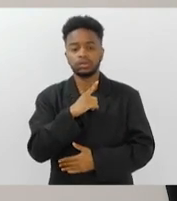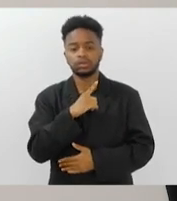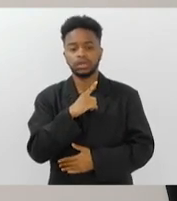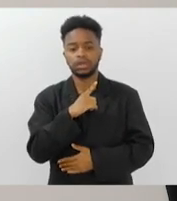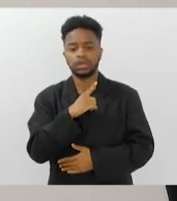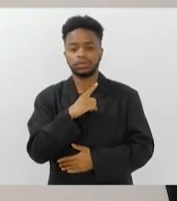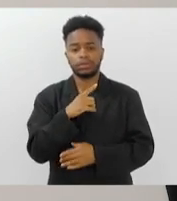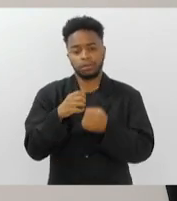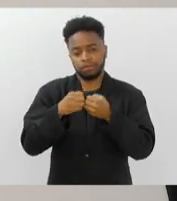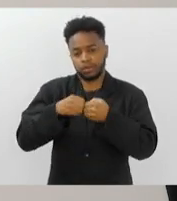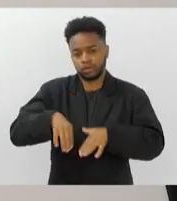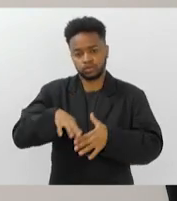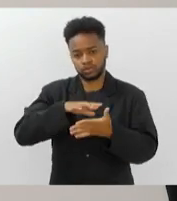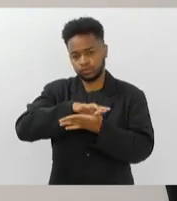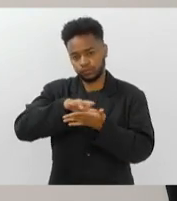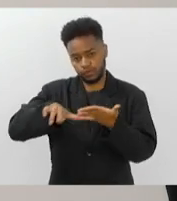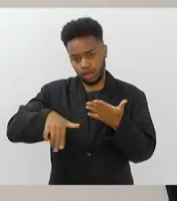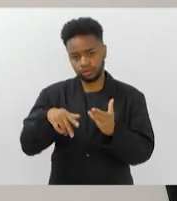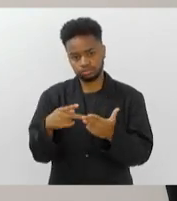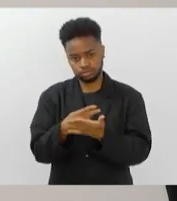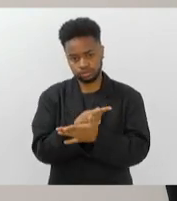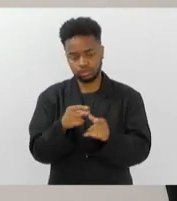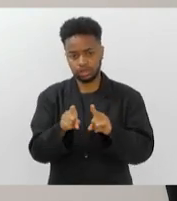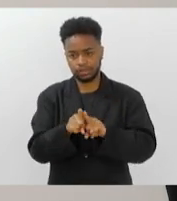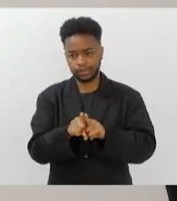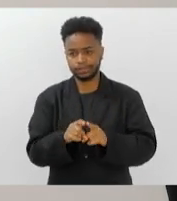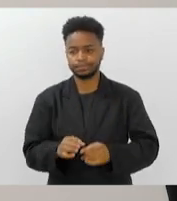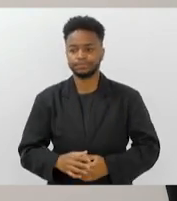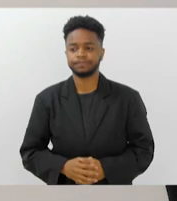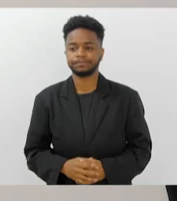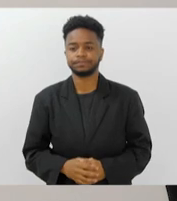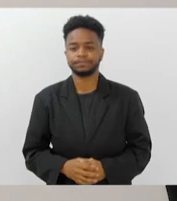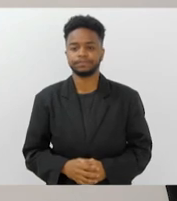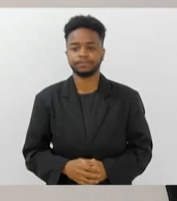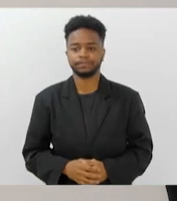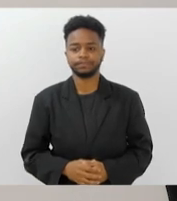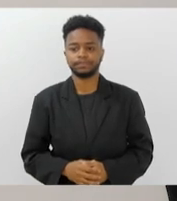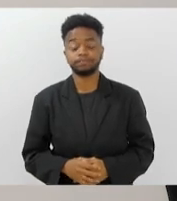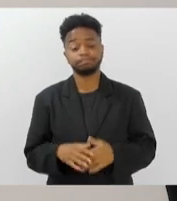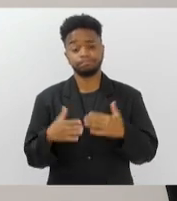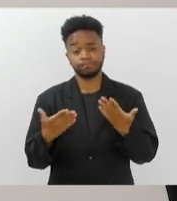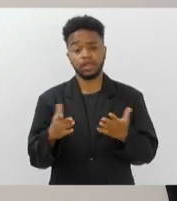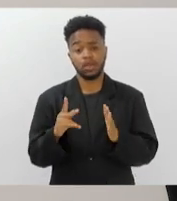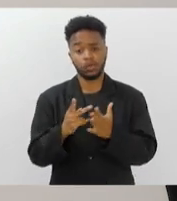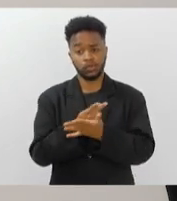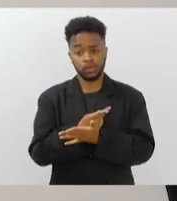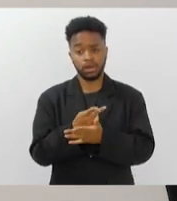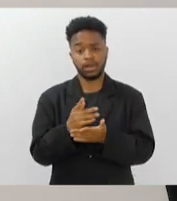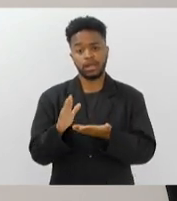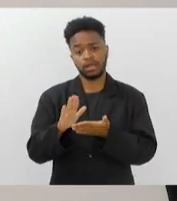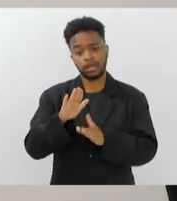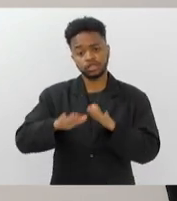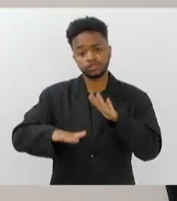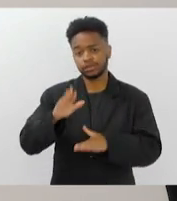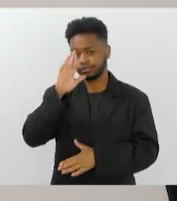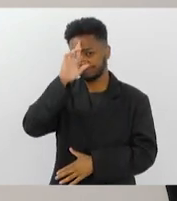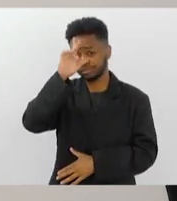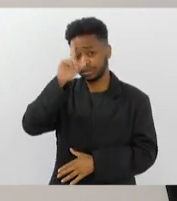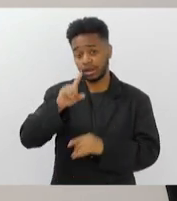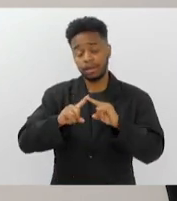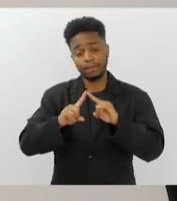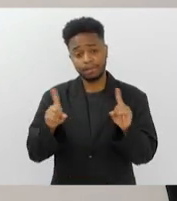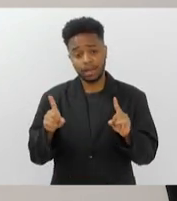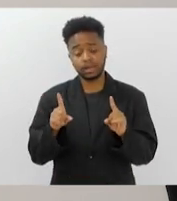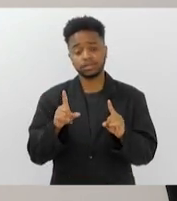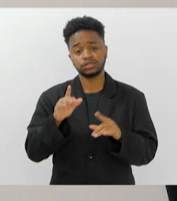ônus né não sei nem se existem bônus mas as Com certeza os zos a gente